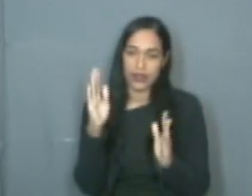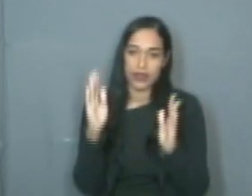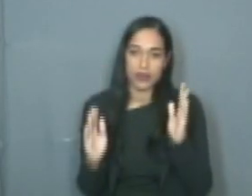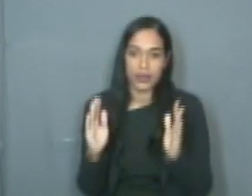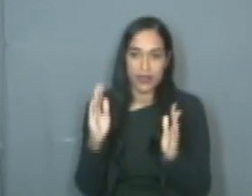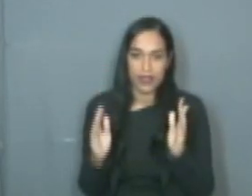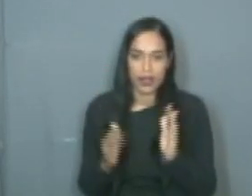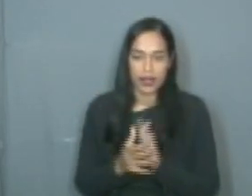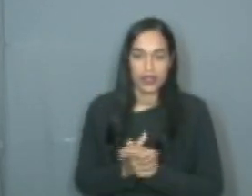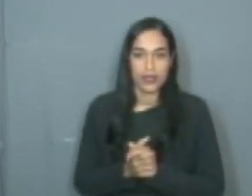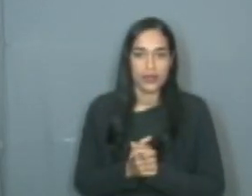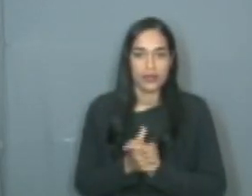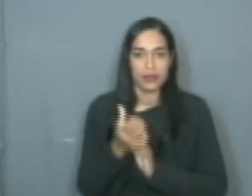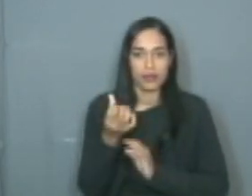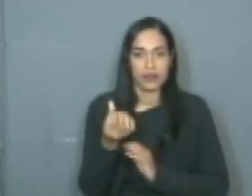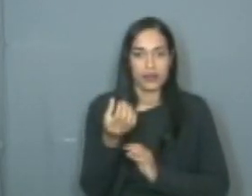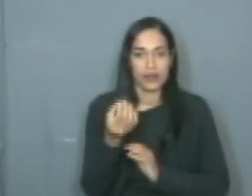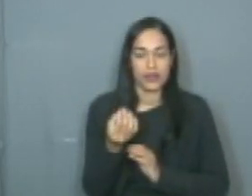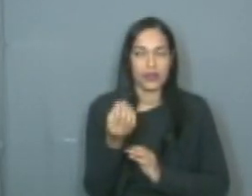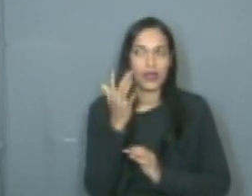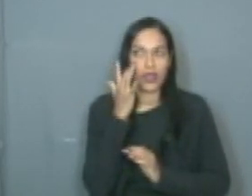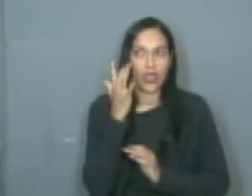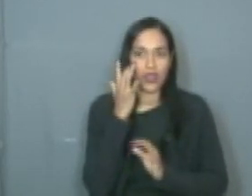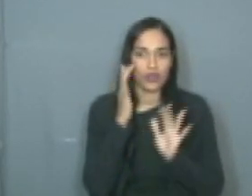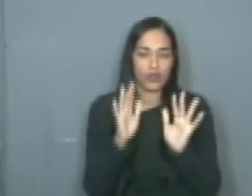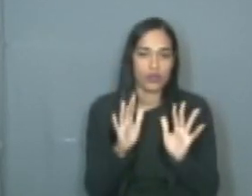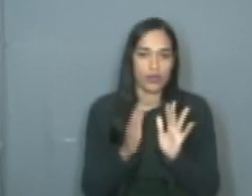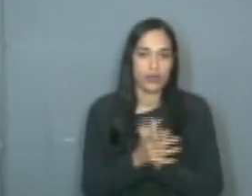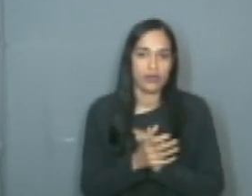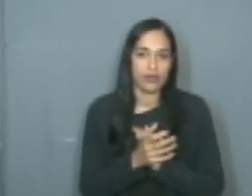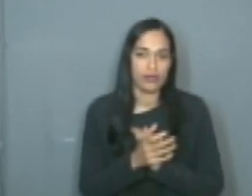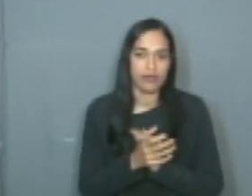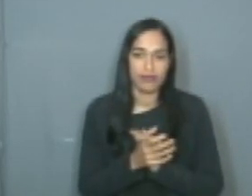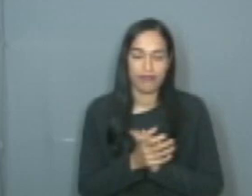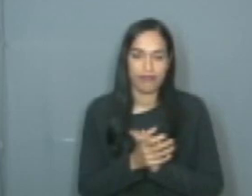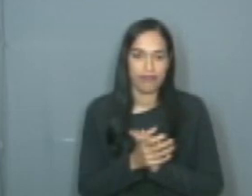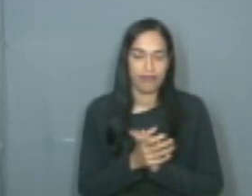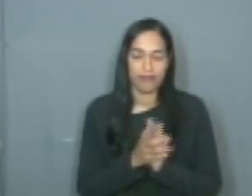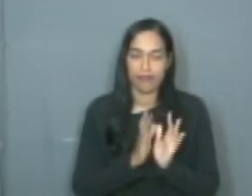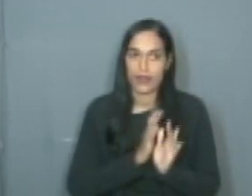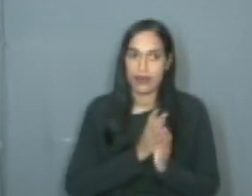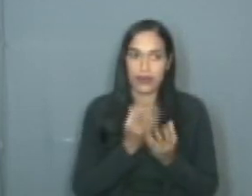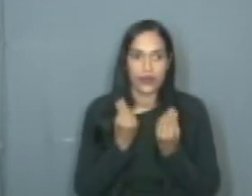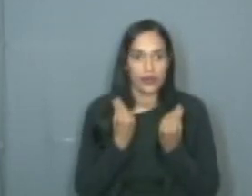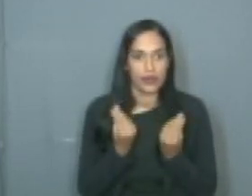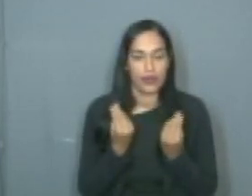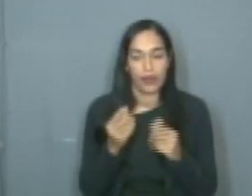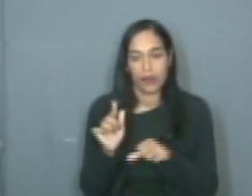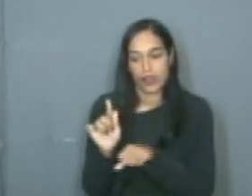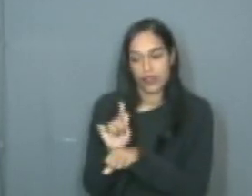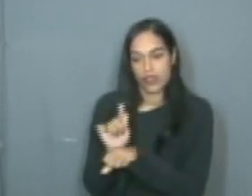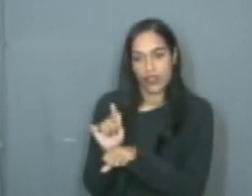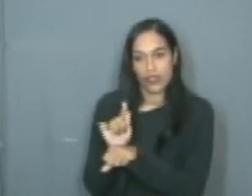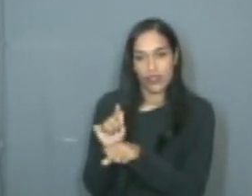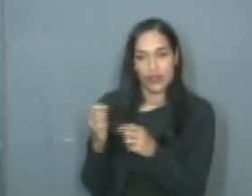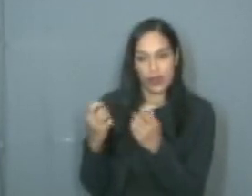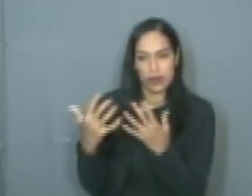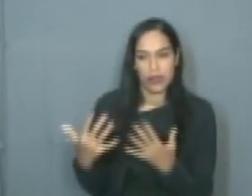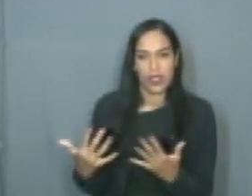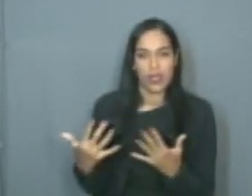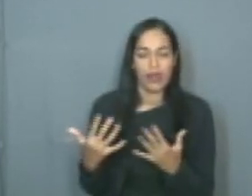mandato, cerca de 60, eu acho. Então é um absurdo a gestão dizer que o propósito